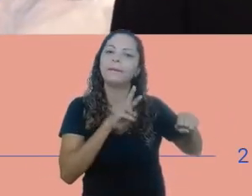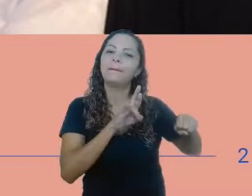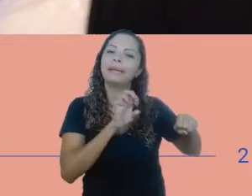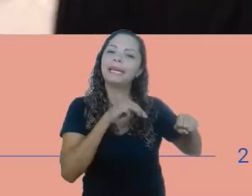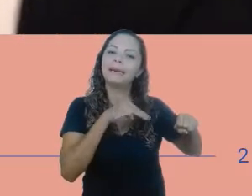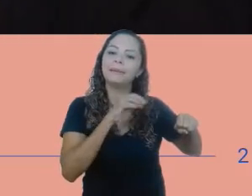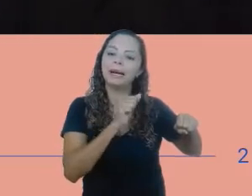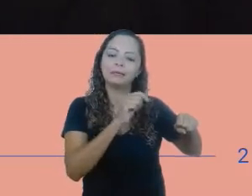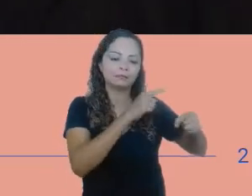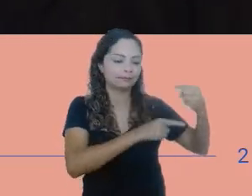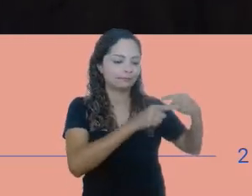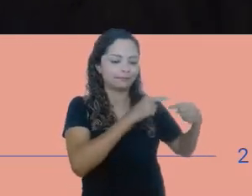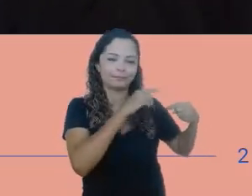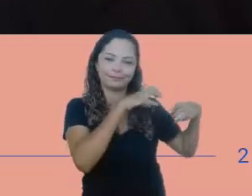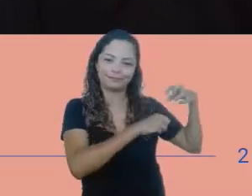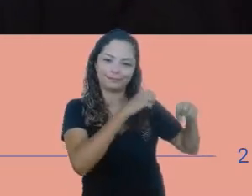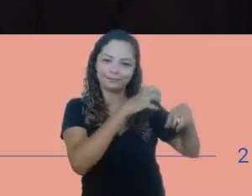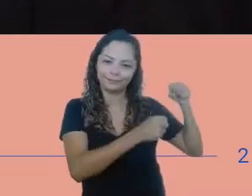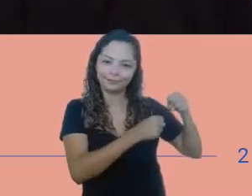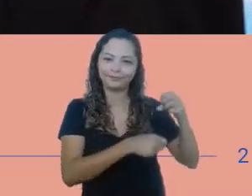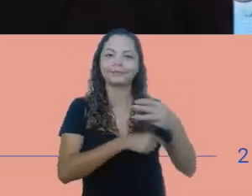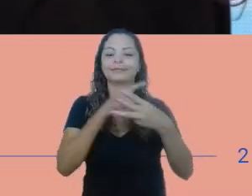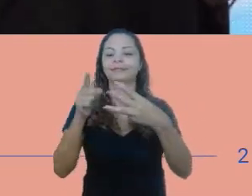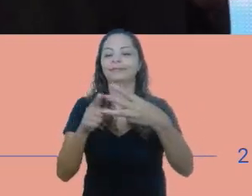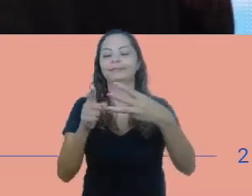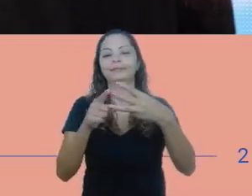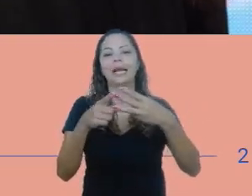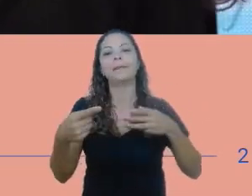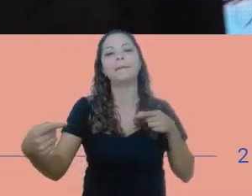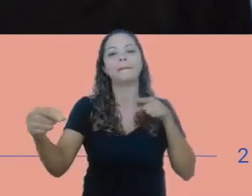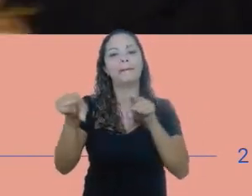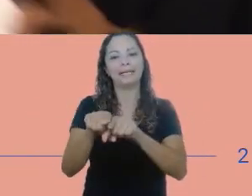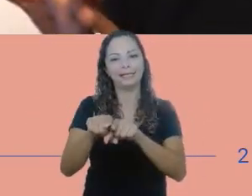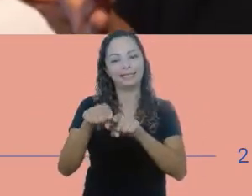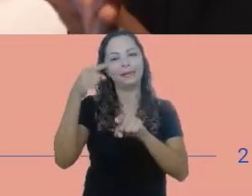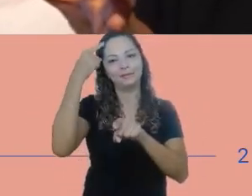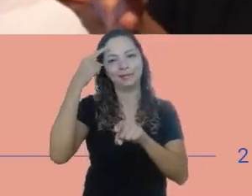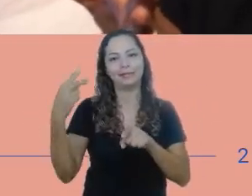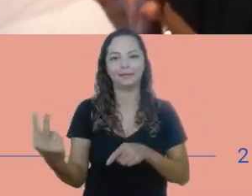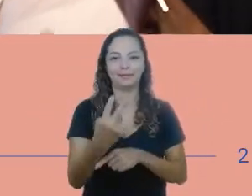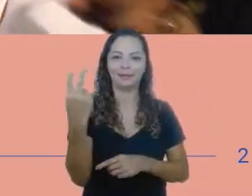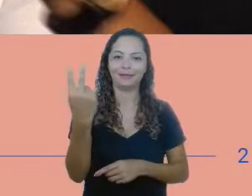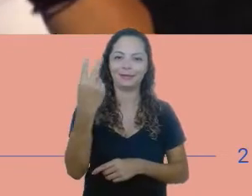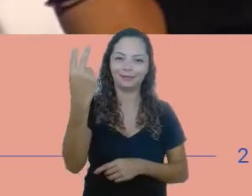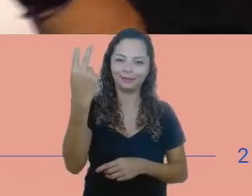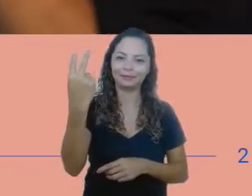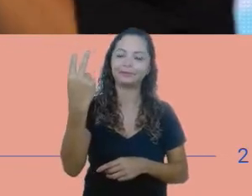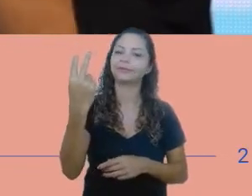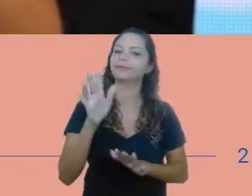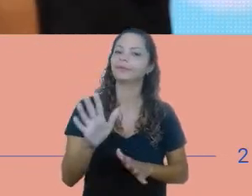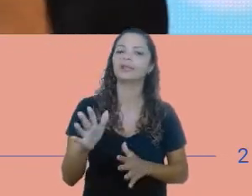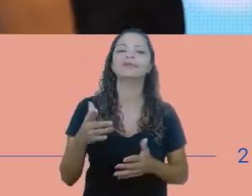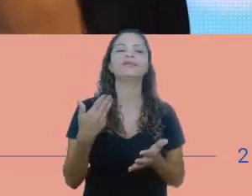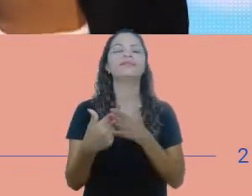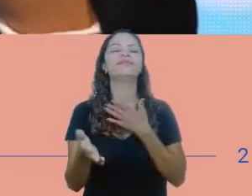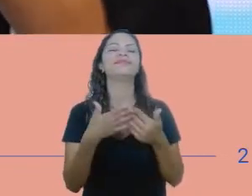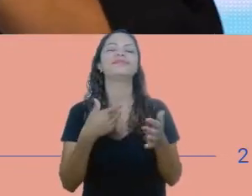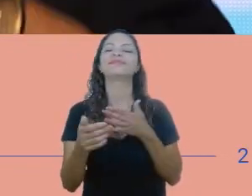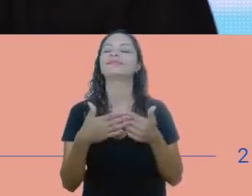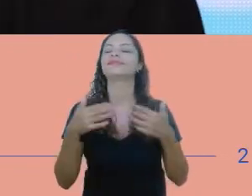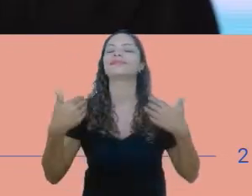para então ter a geração de valor então a gente tá falando basicamente de não deixar as pontas soltas não ficar só